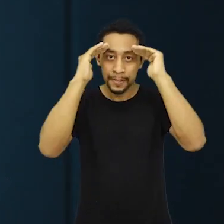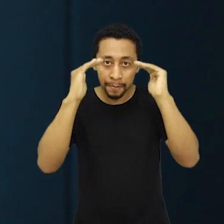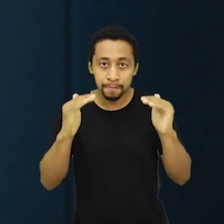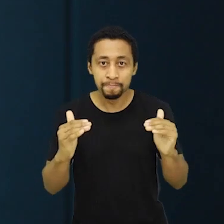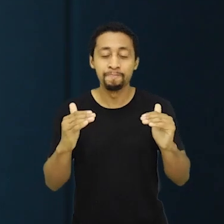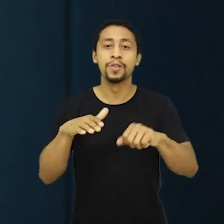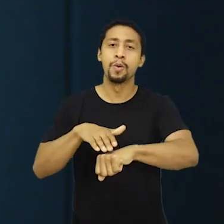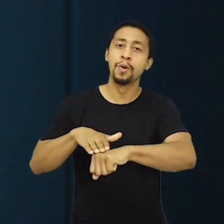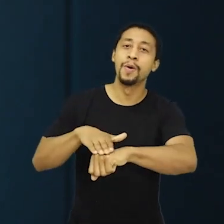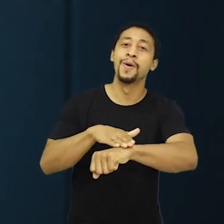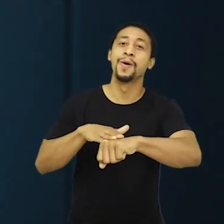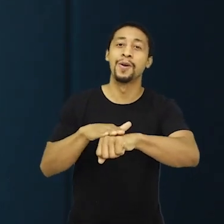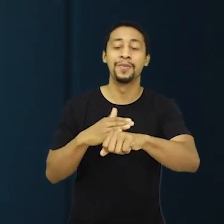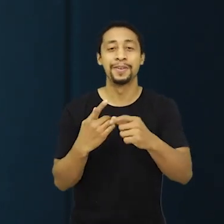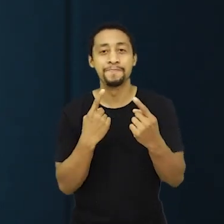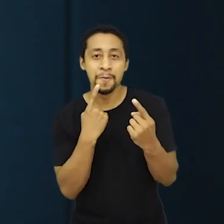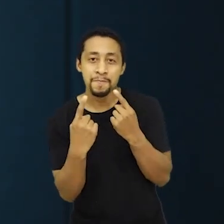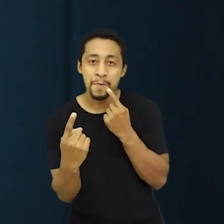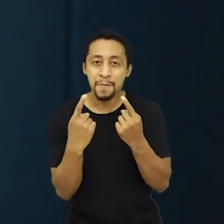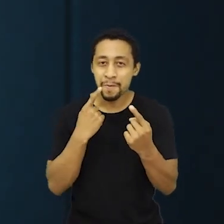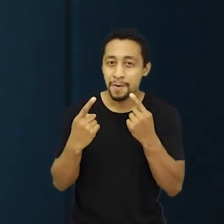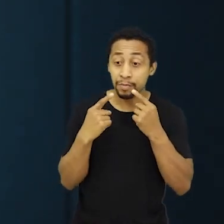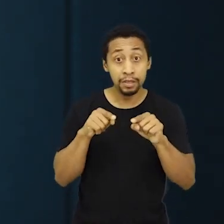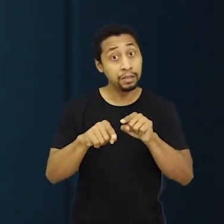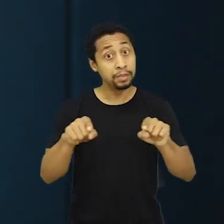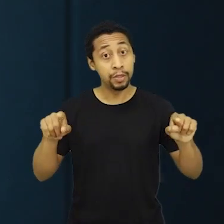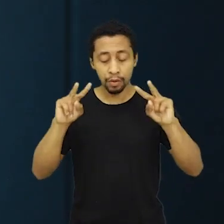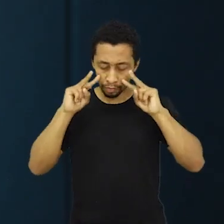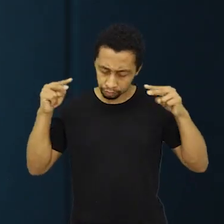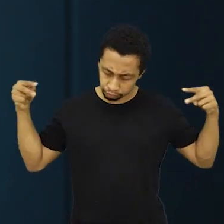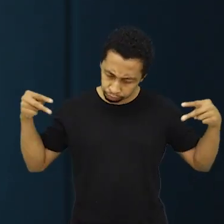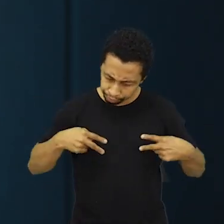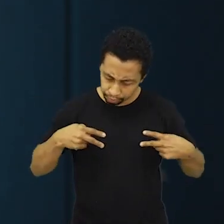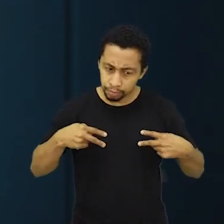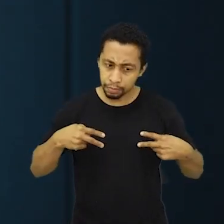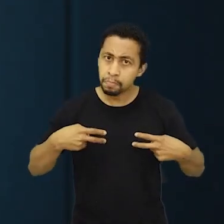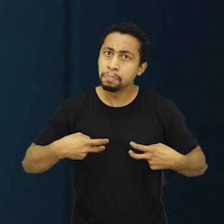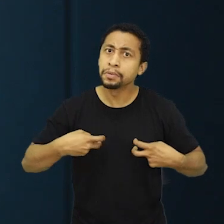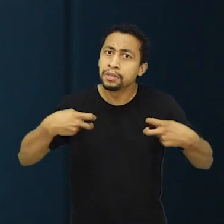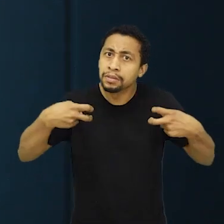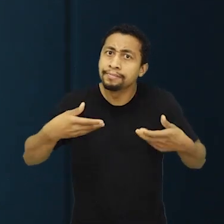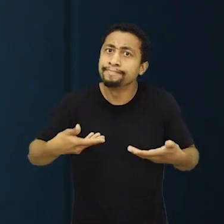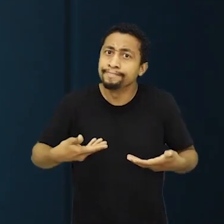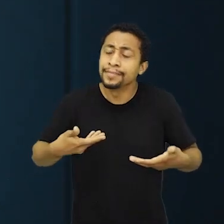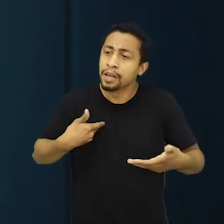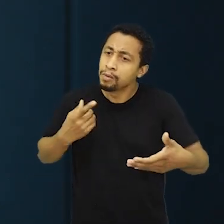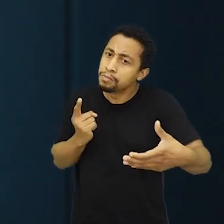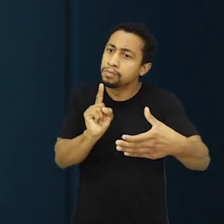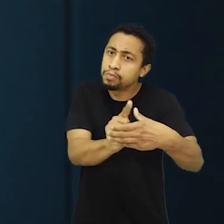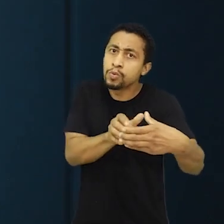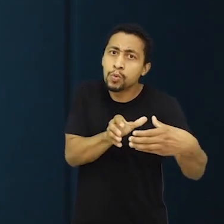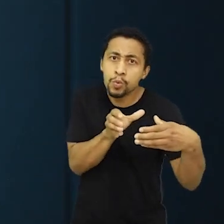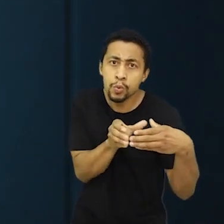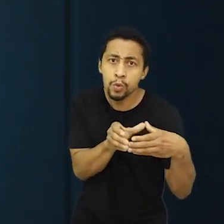conversa, no qual aquelas pessoas possam se reconhecer coletivamente, e a resposta